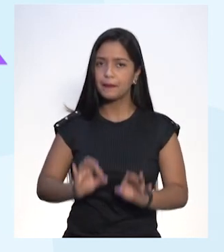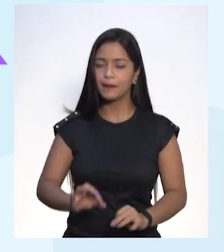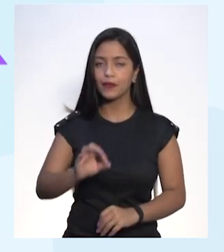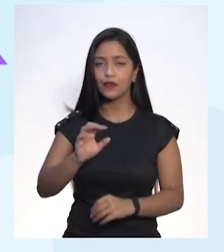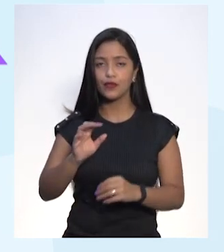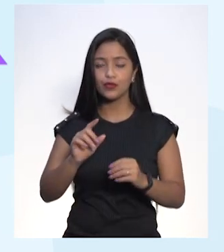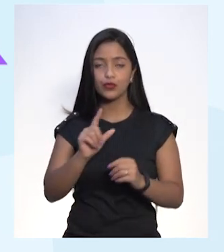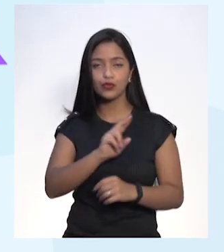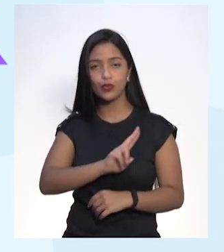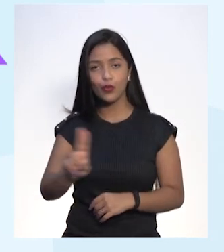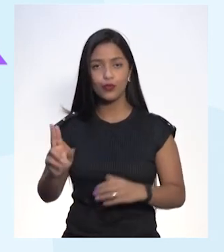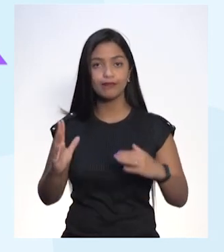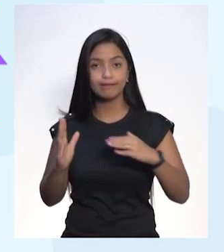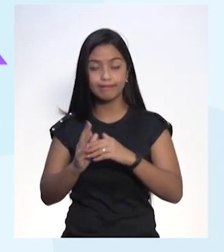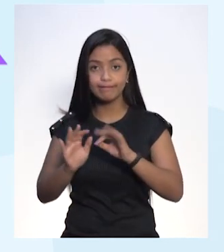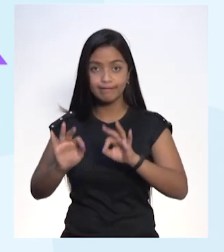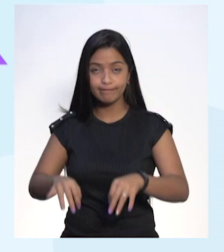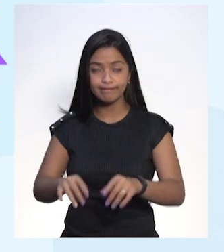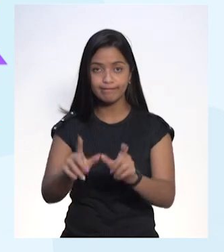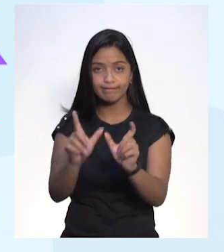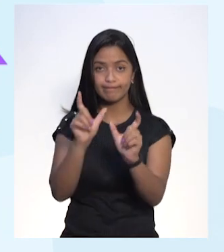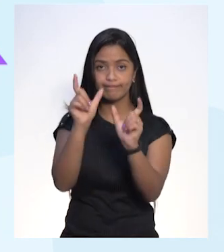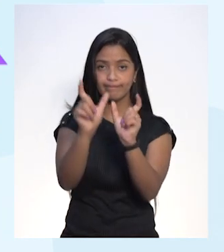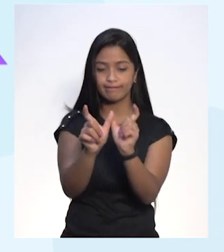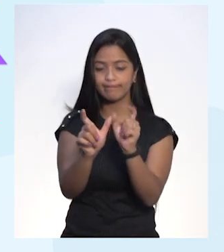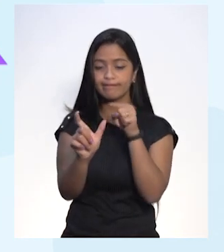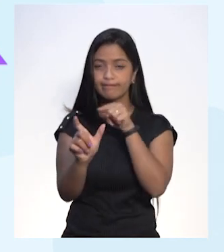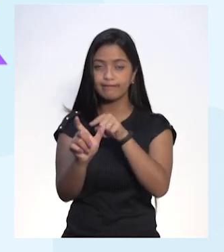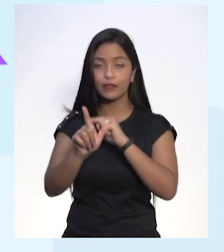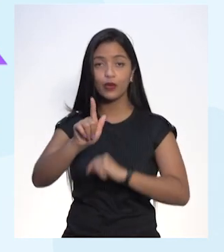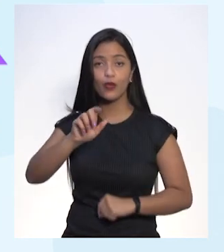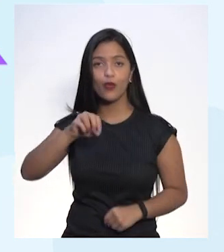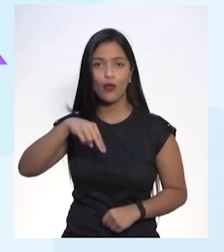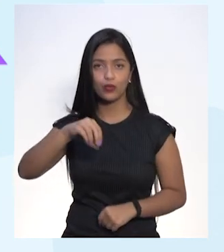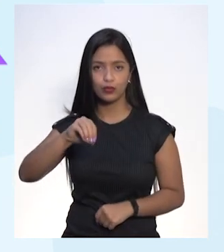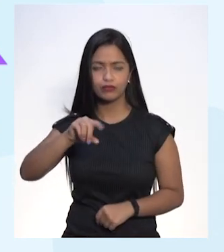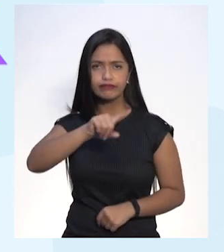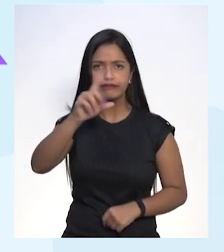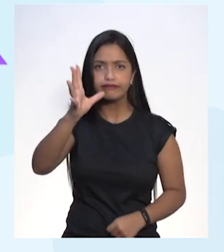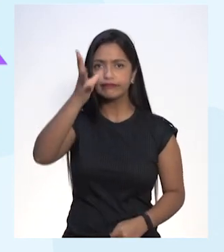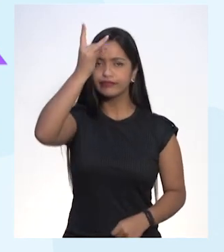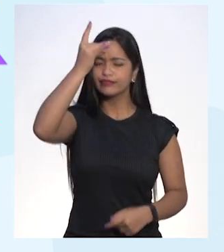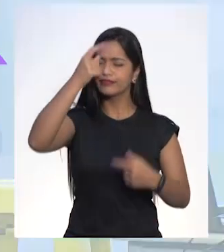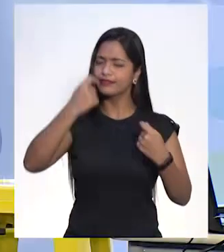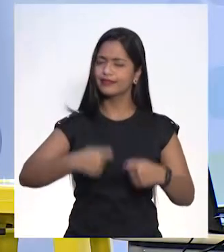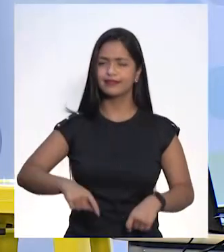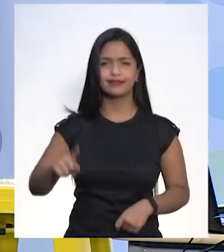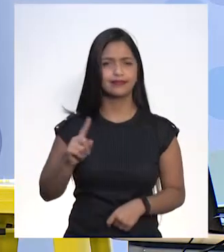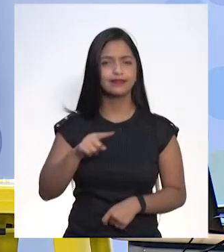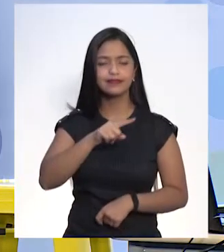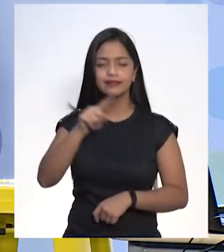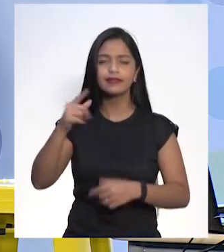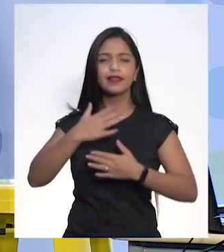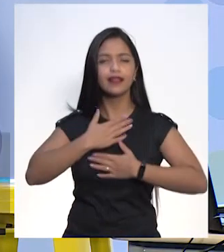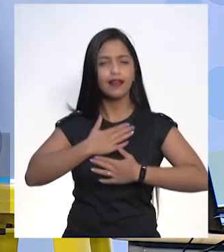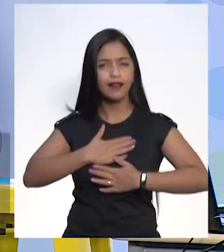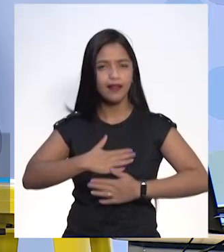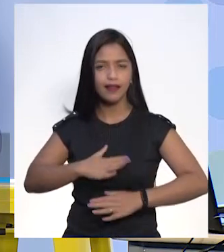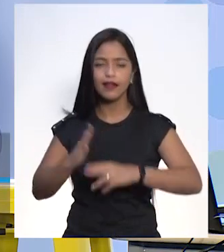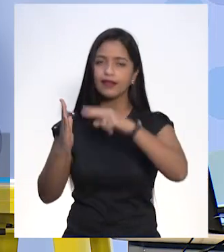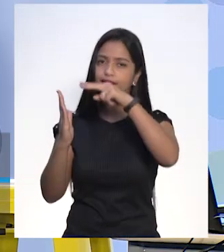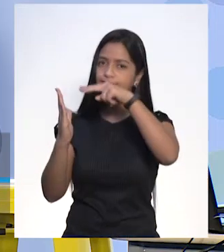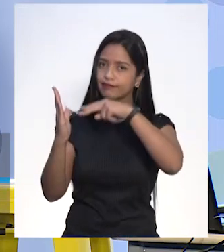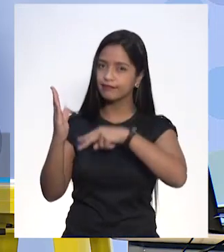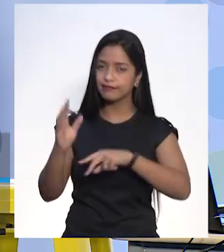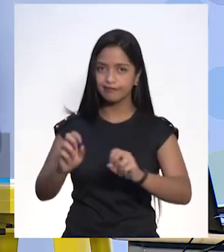ângulos, bastante comum. Isso aí, professor, não é para decorar, não. Não, é para ler com calma, né? De repente construir. A gente